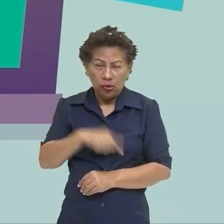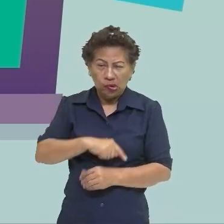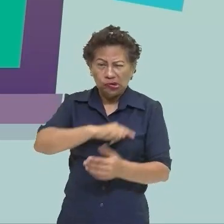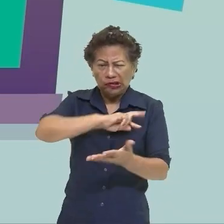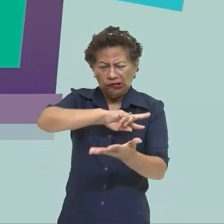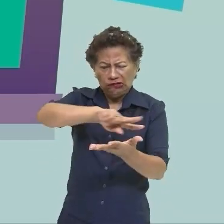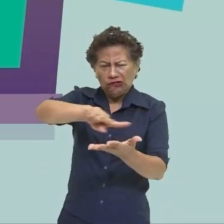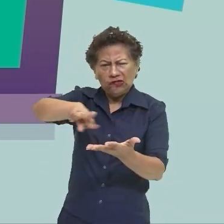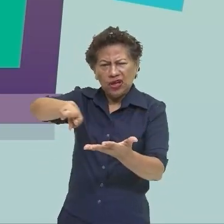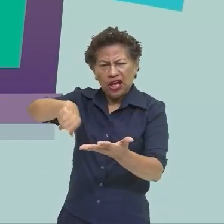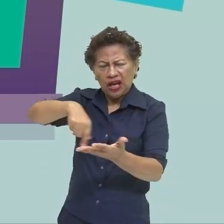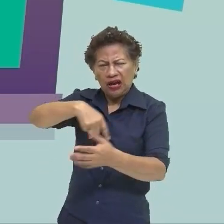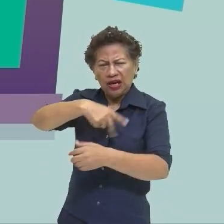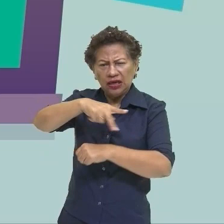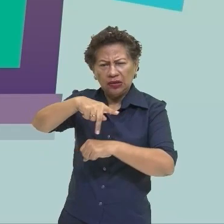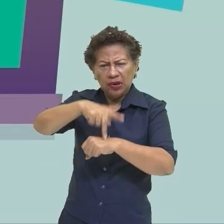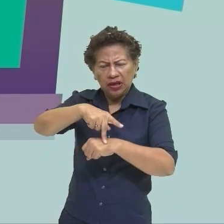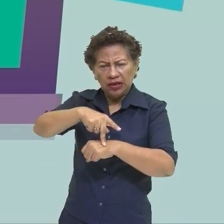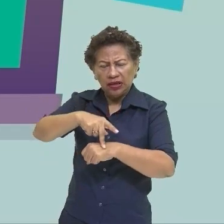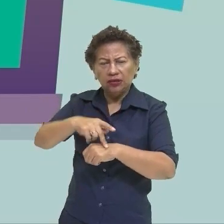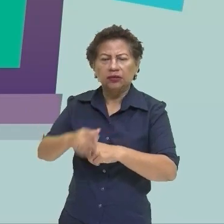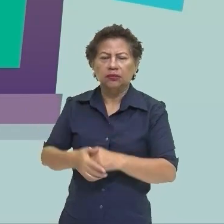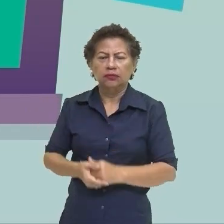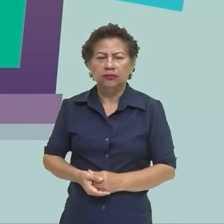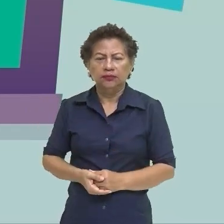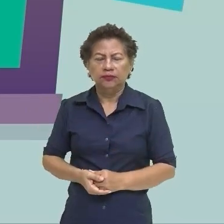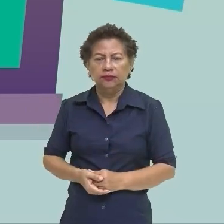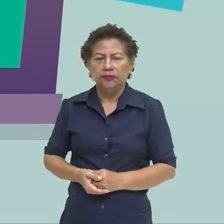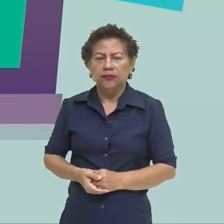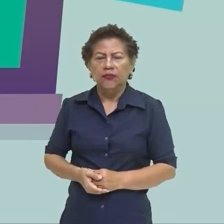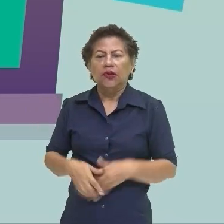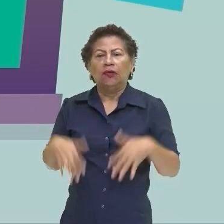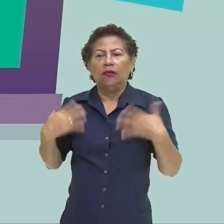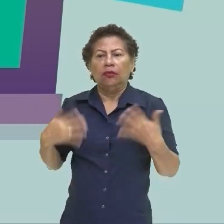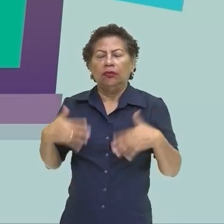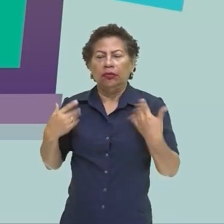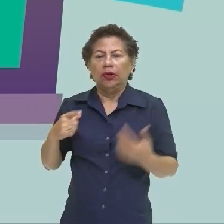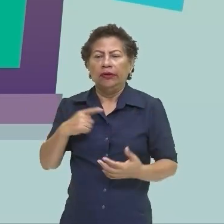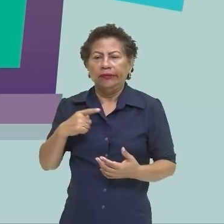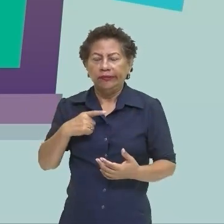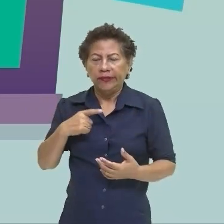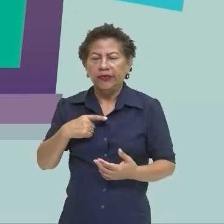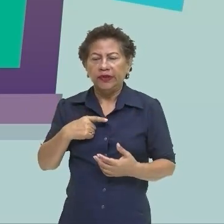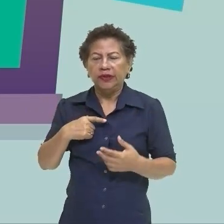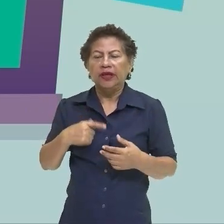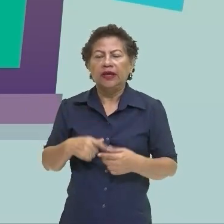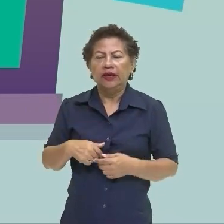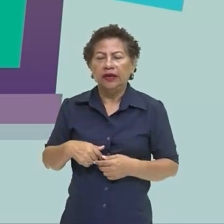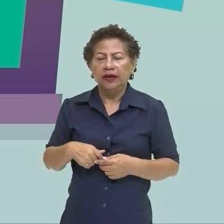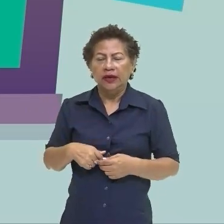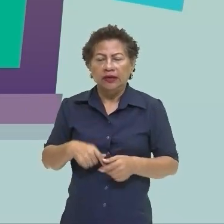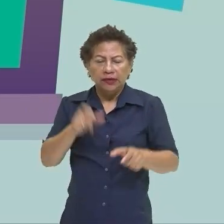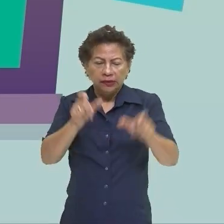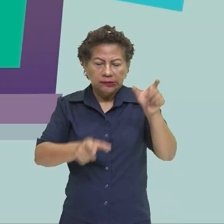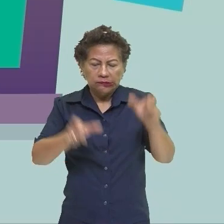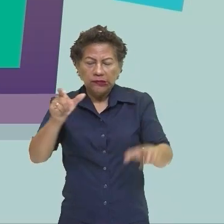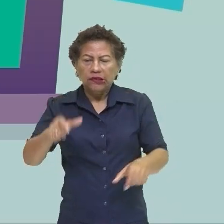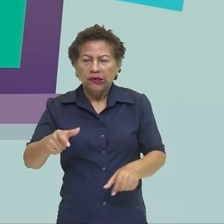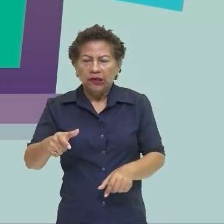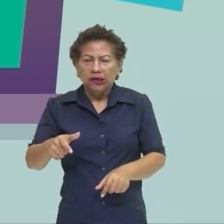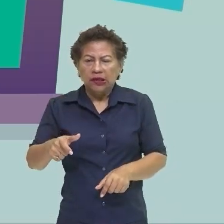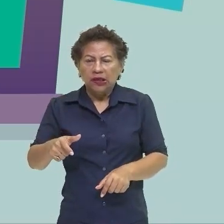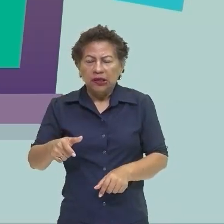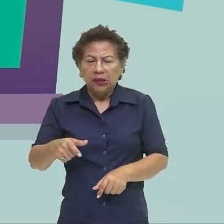zulu, aborígene e etc. E muitas vezes os habitantes de um mundo não sabiam da existência dos de